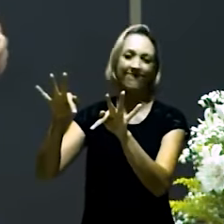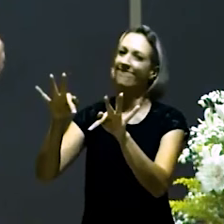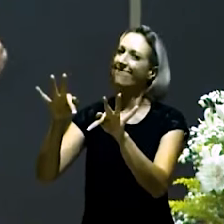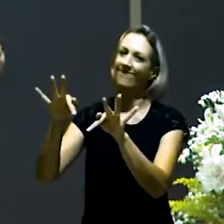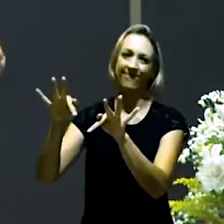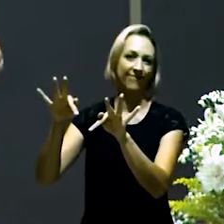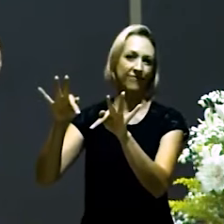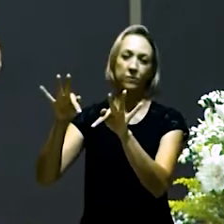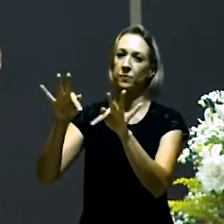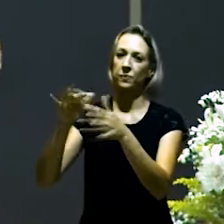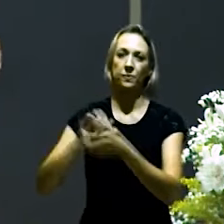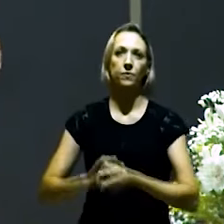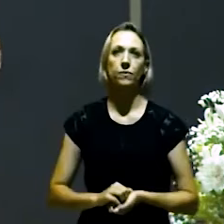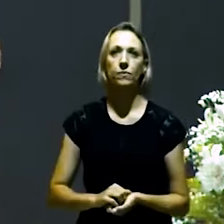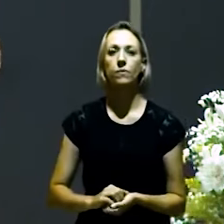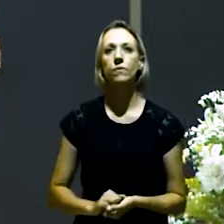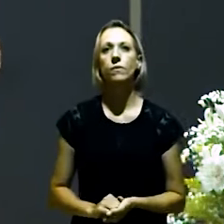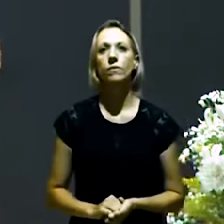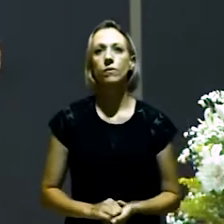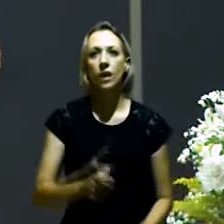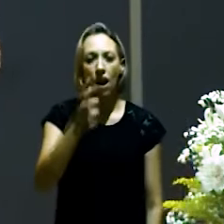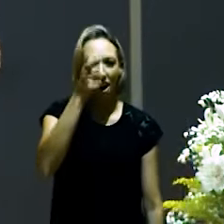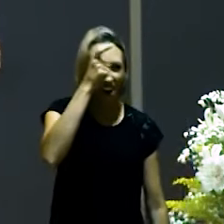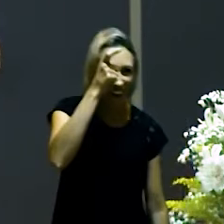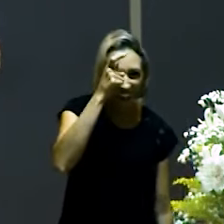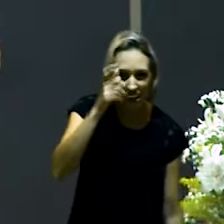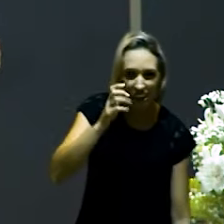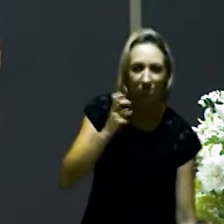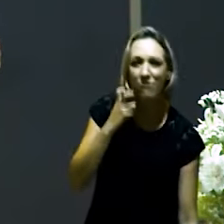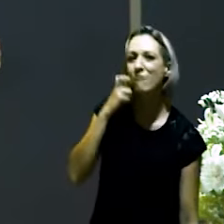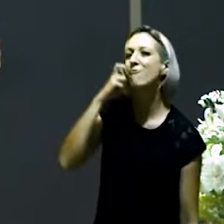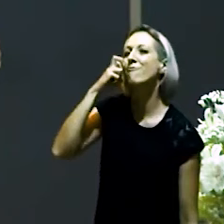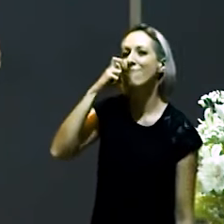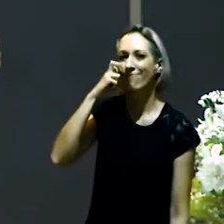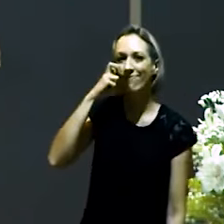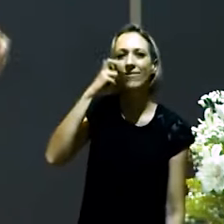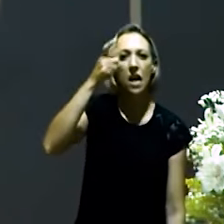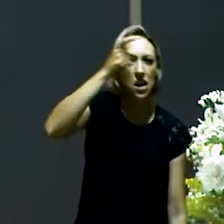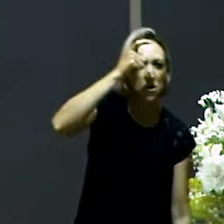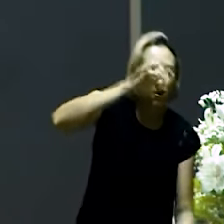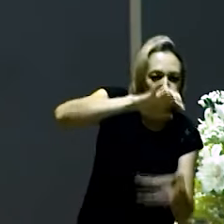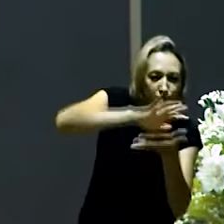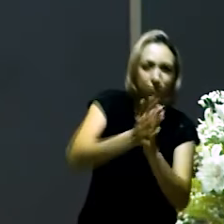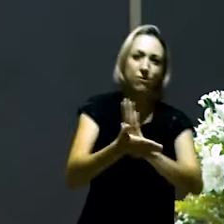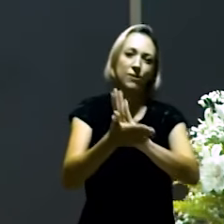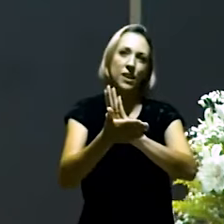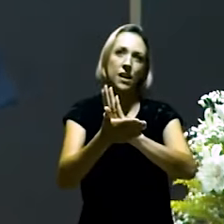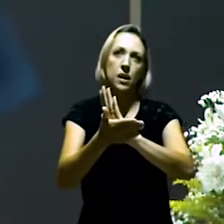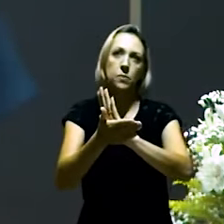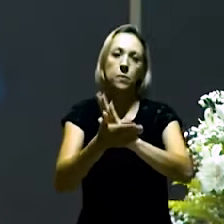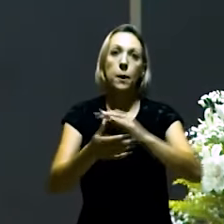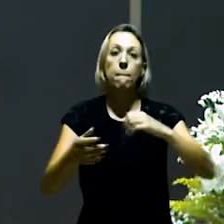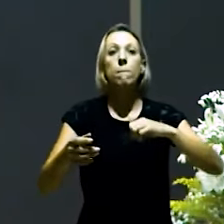Ele envergonhou os demônios. Ele os expôs publicamente. Ele nos resgatou. Por isso Pedro diz: você foi comprado